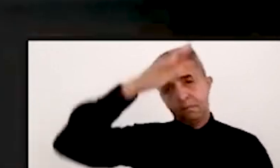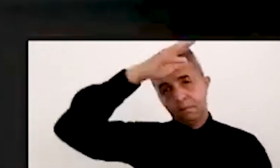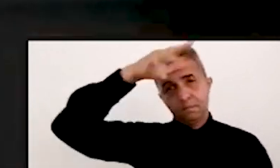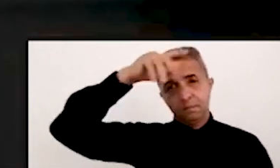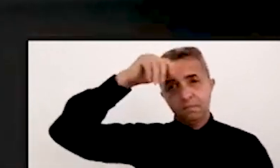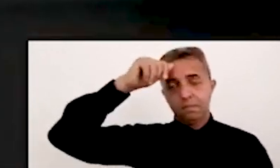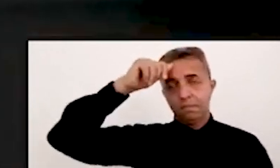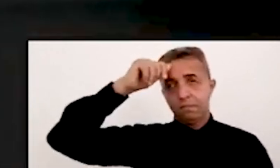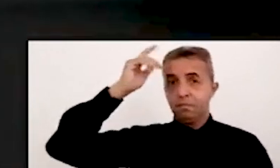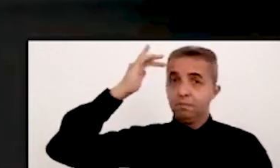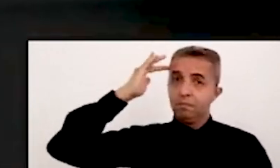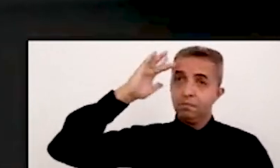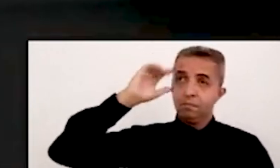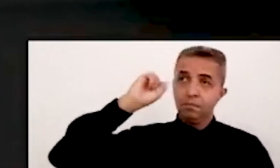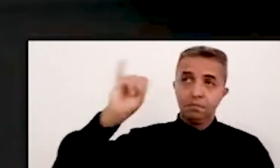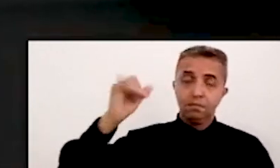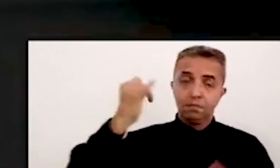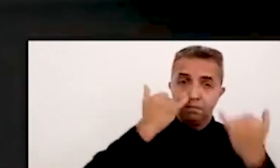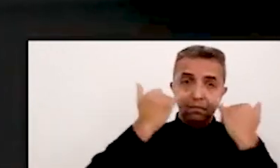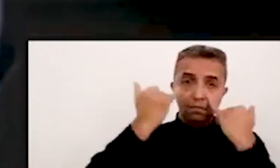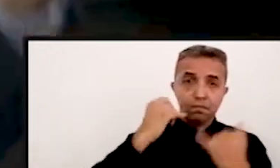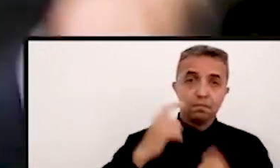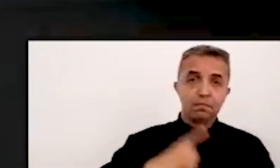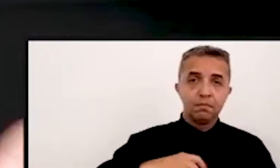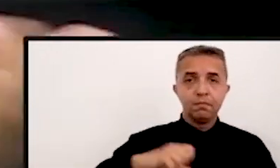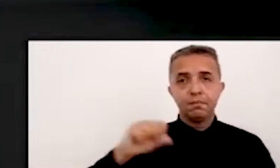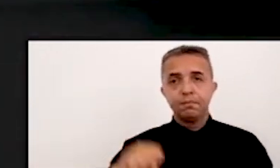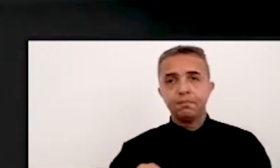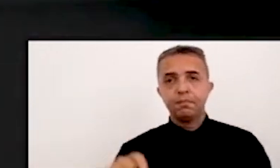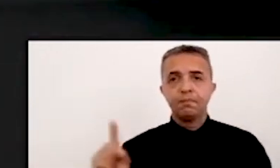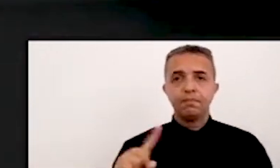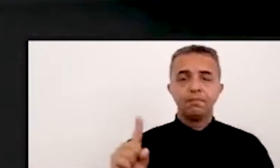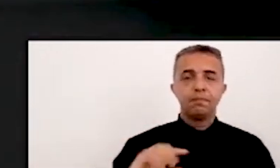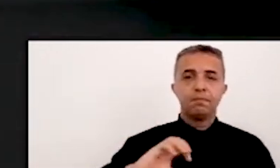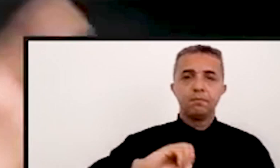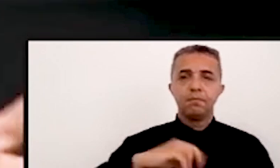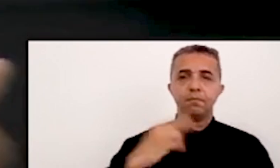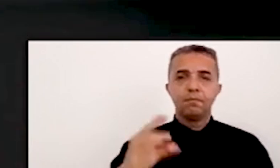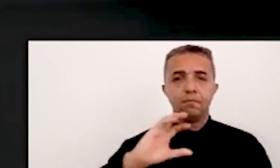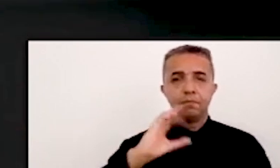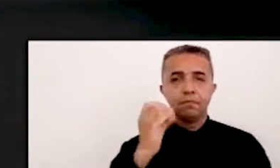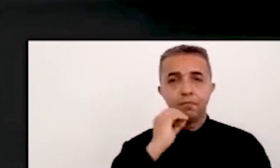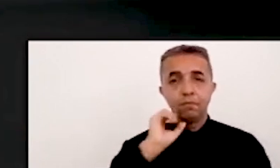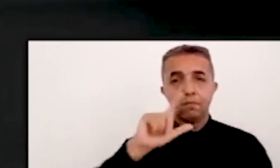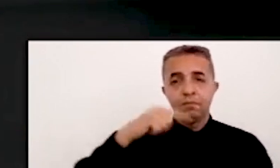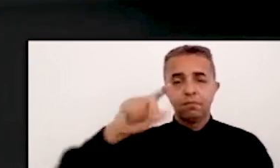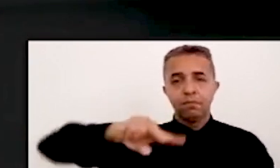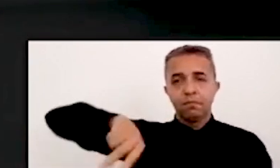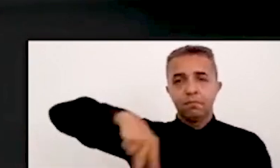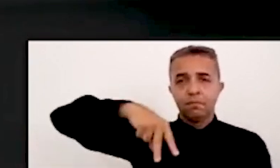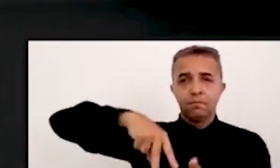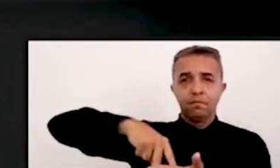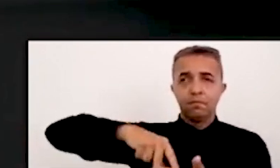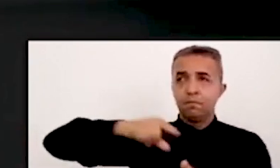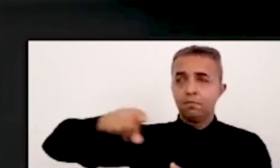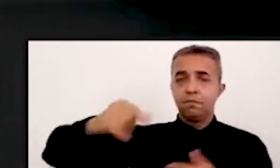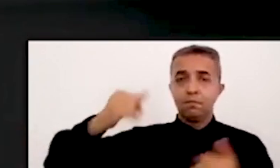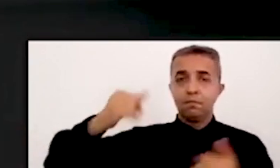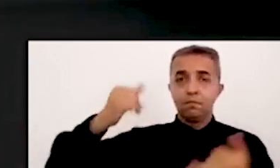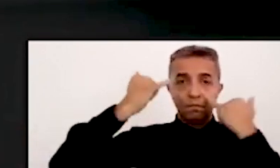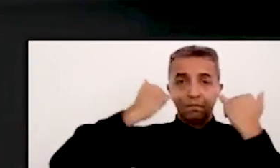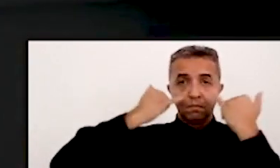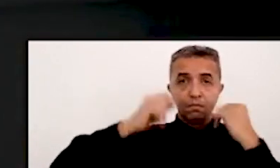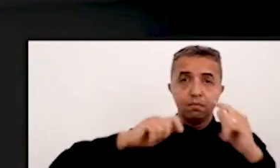informação, né? E que se a senhora tiver ou tiver a oportunidade de uma outra tribuna, tiver como trazer essas informações até para,